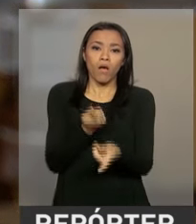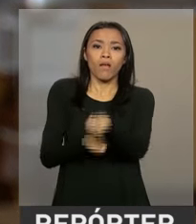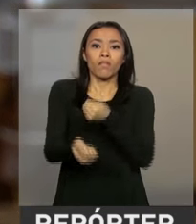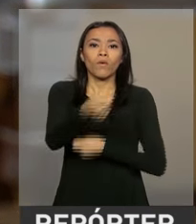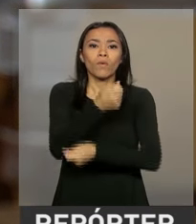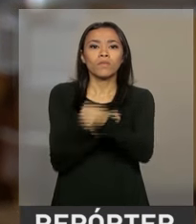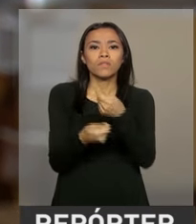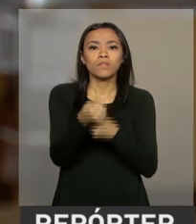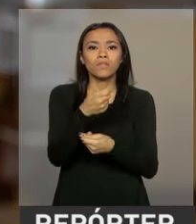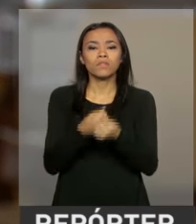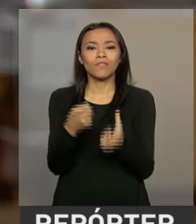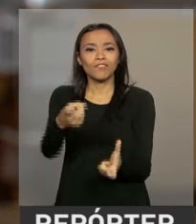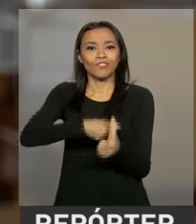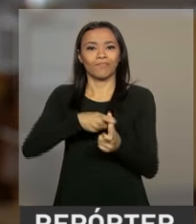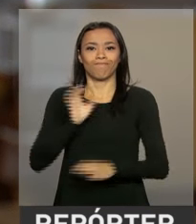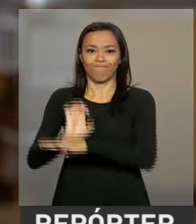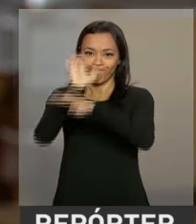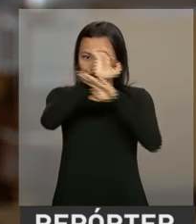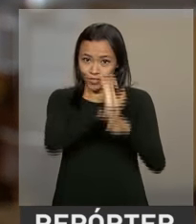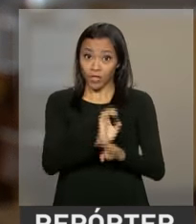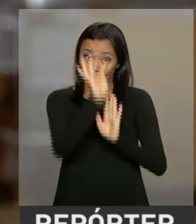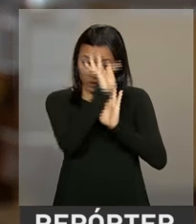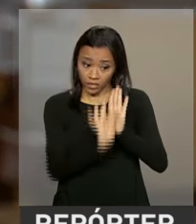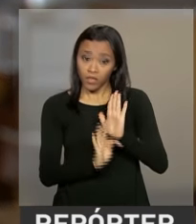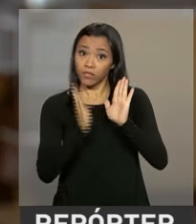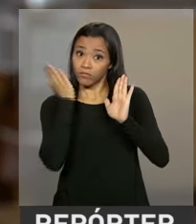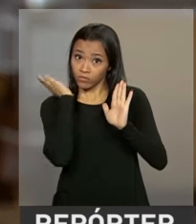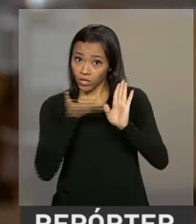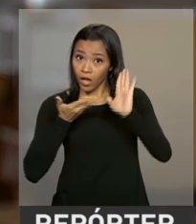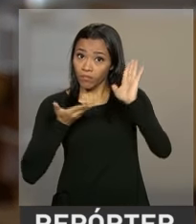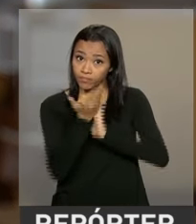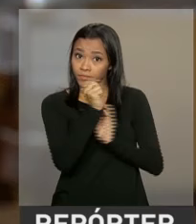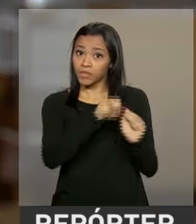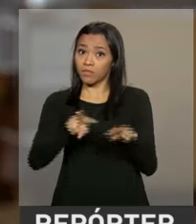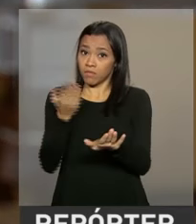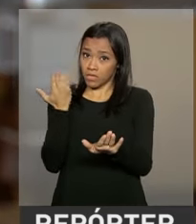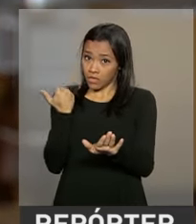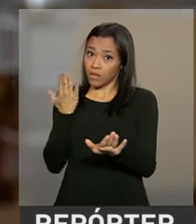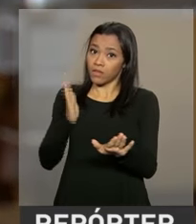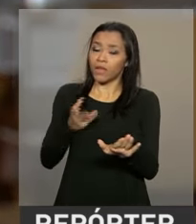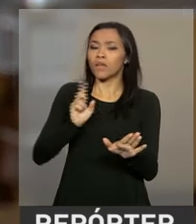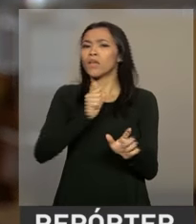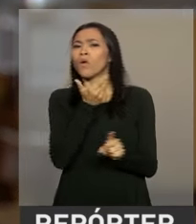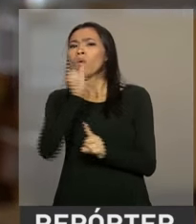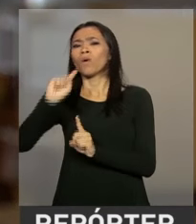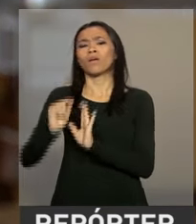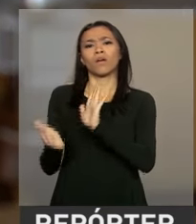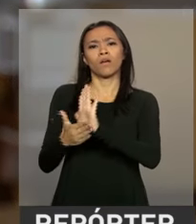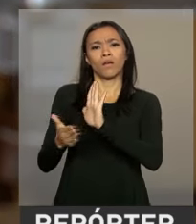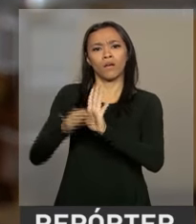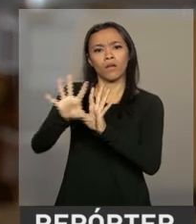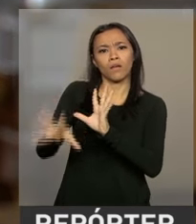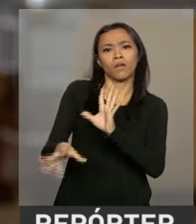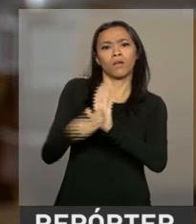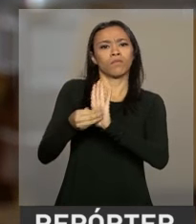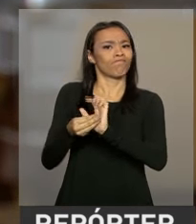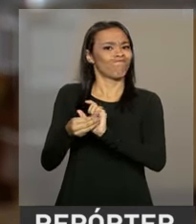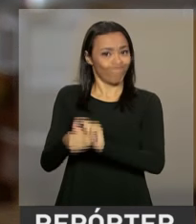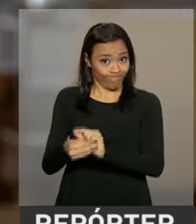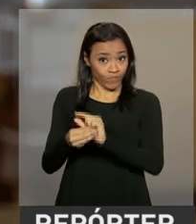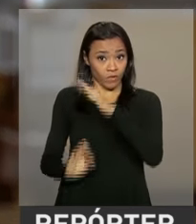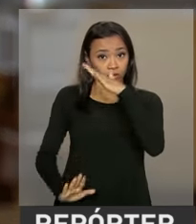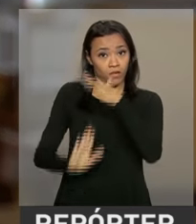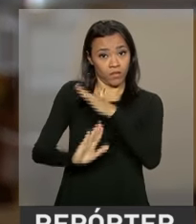dívida dos estados que teve seu texto base aprovado pela câmara na semana passada e também a proposta de emenda constituição que coloca um